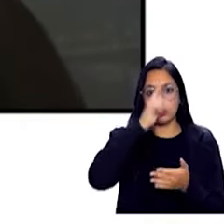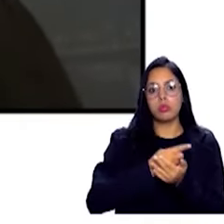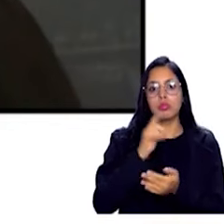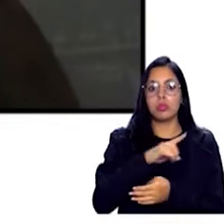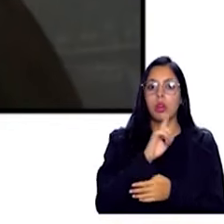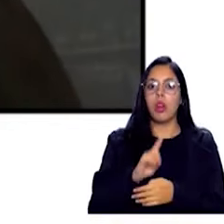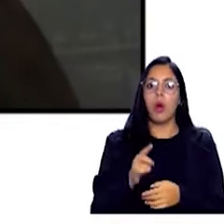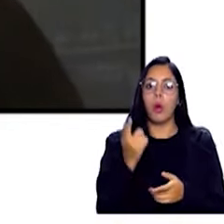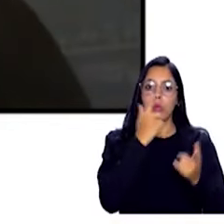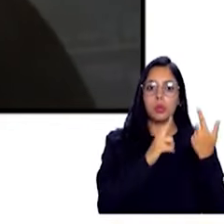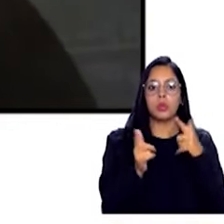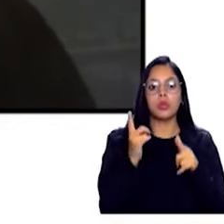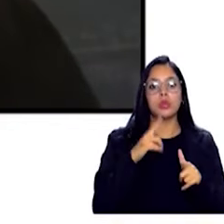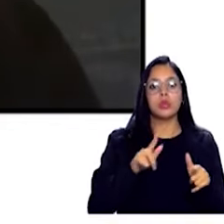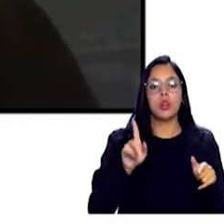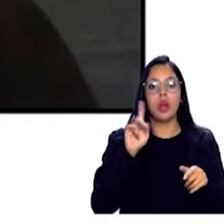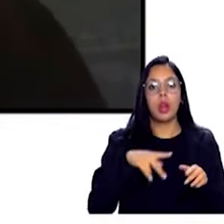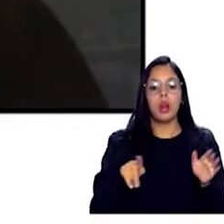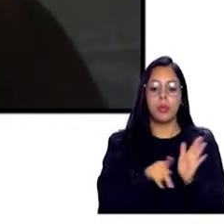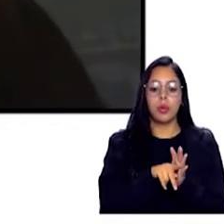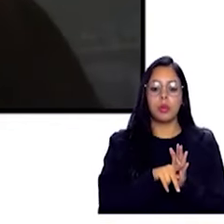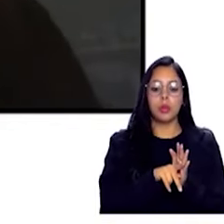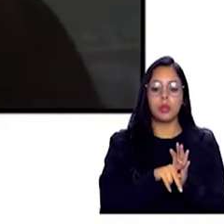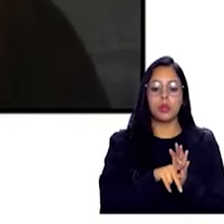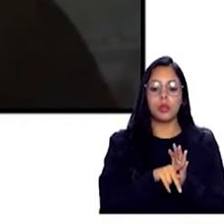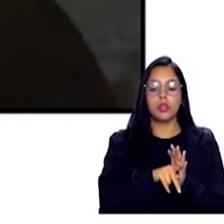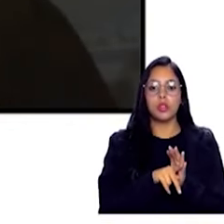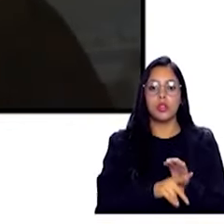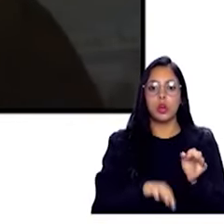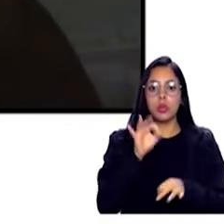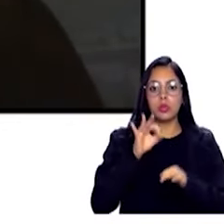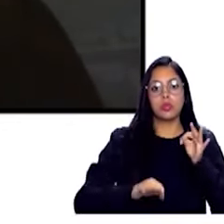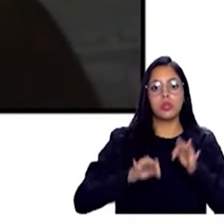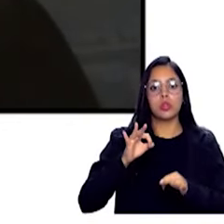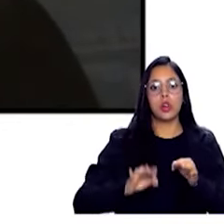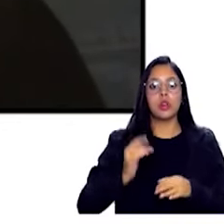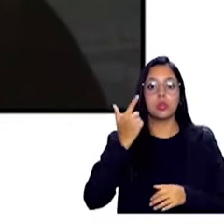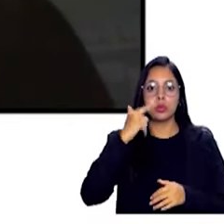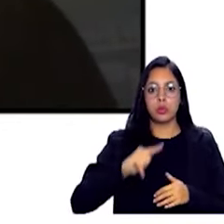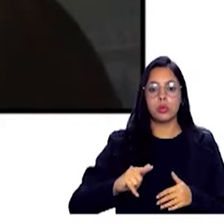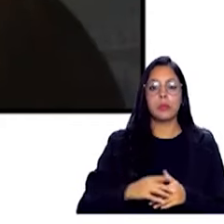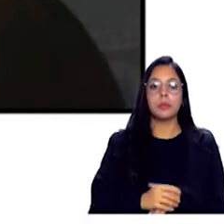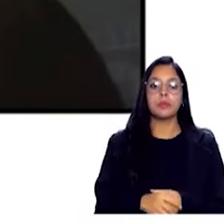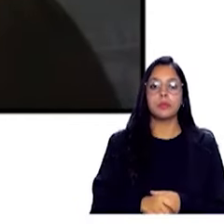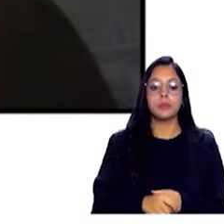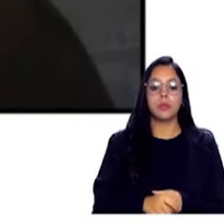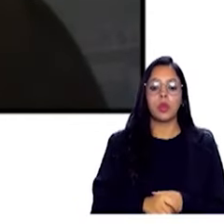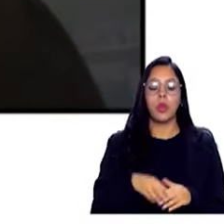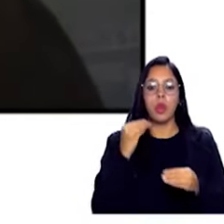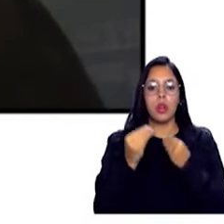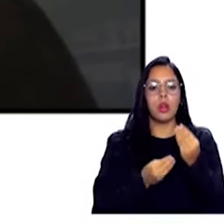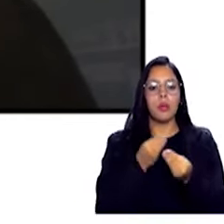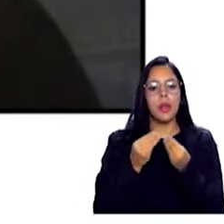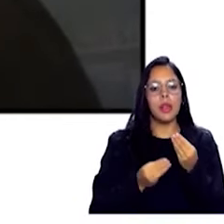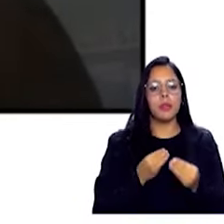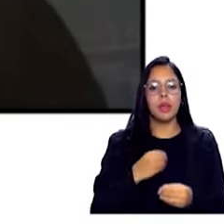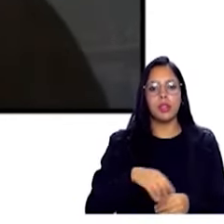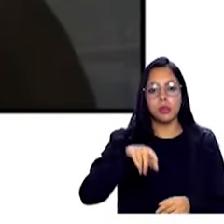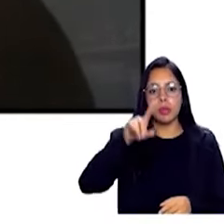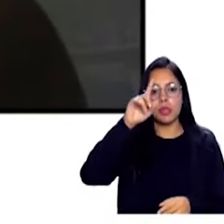são tribunais de eh contrário são tribunais de rejulgamento né Eh como Alemanha Espanha Portugal